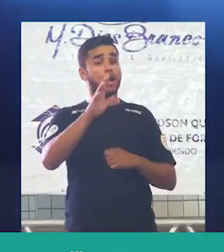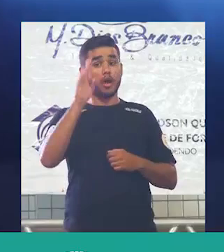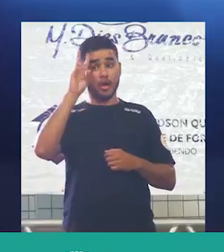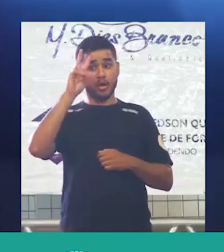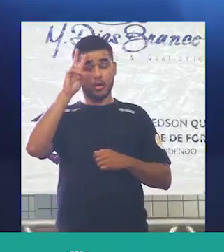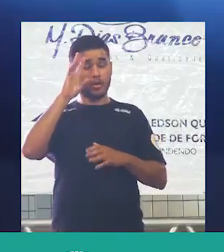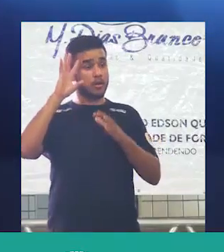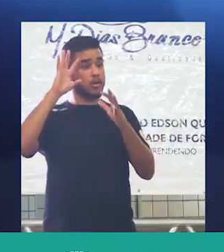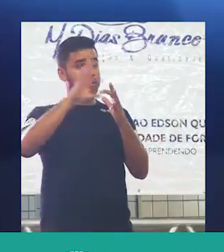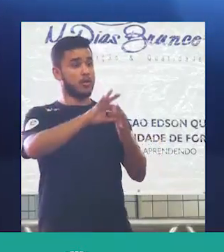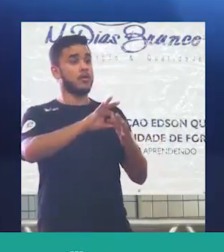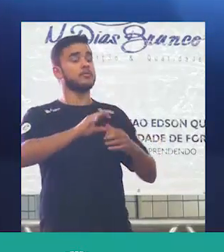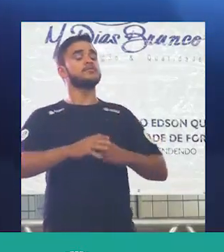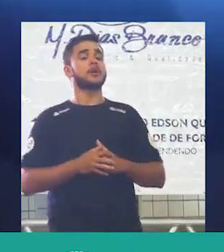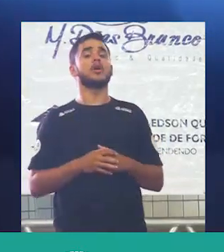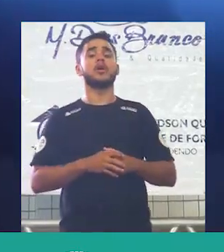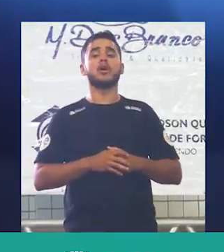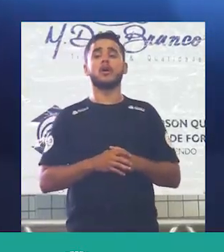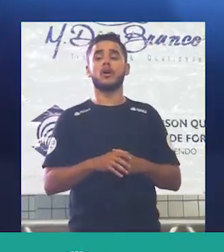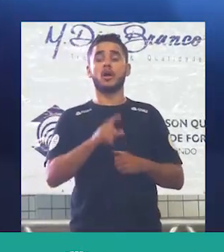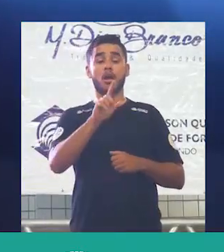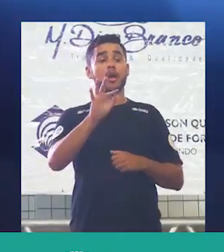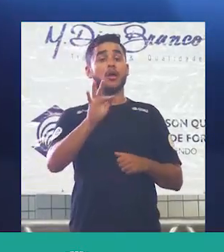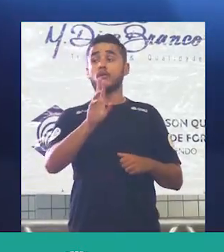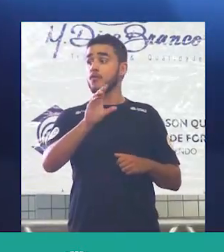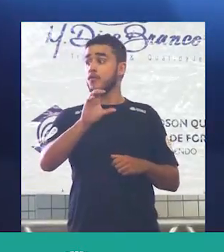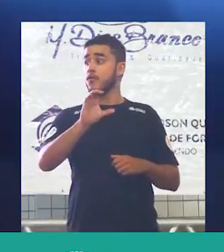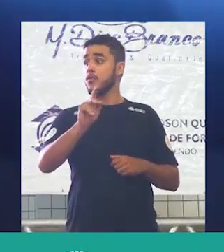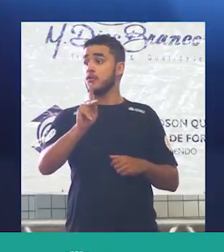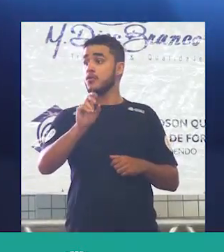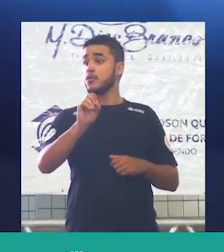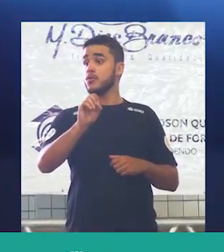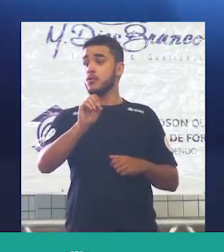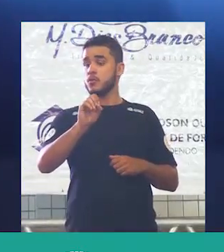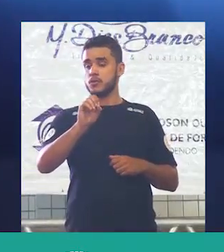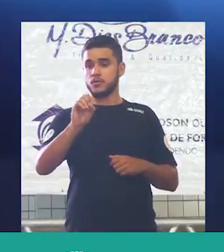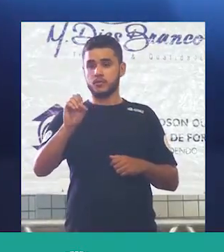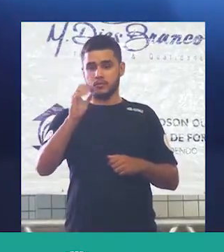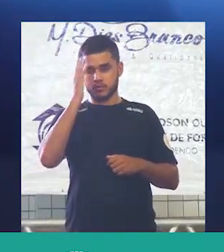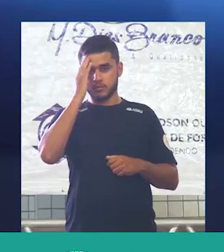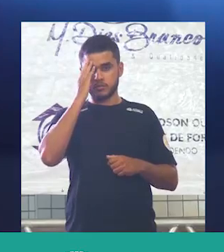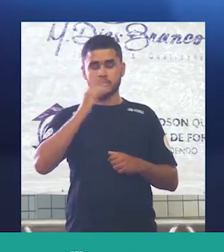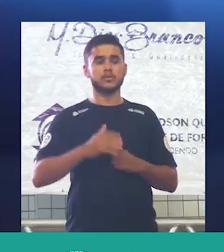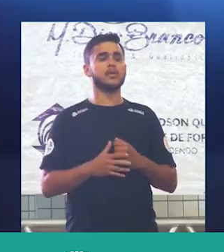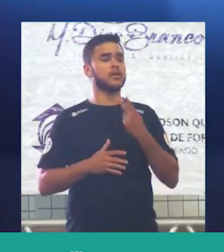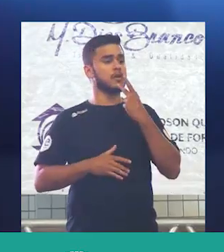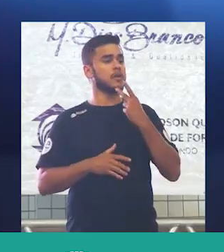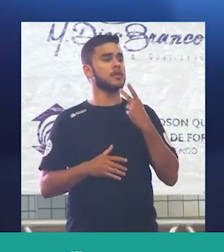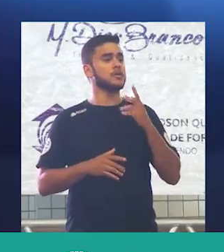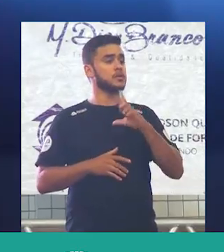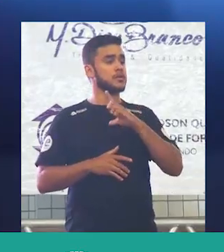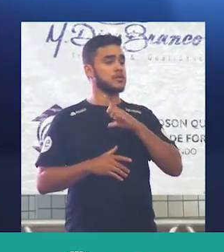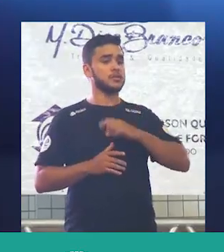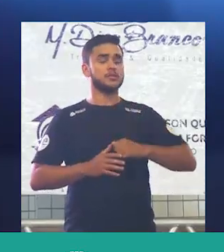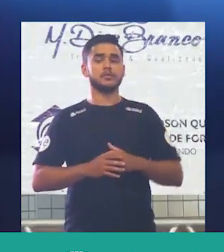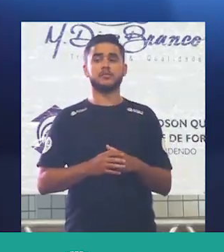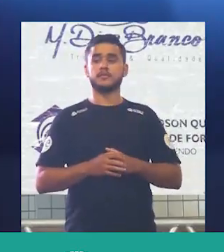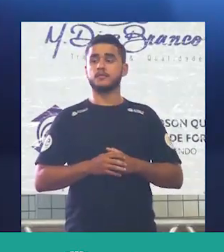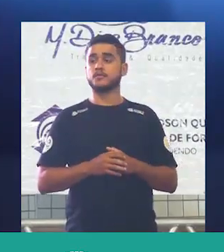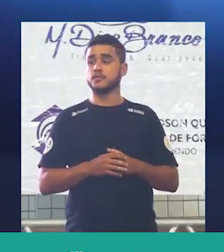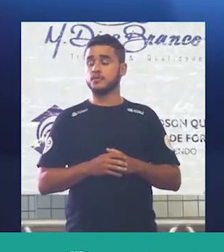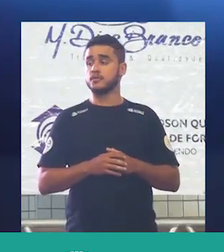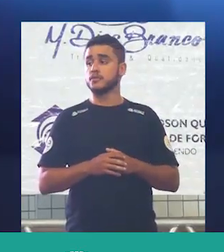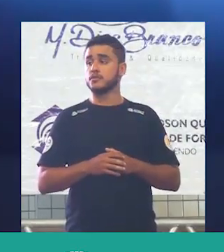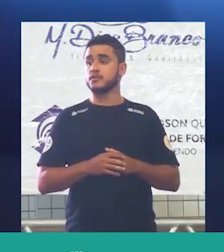sociologia Foucault. Quando Foucault fala do biopoder, para Foucault tem 3 tipos de poder, tá? Você tem o